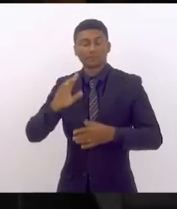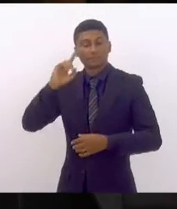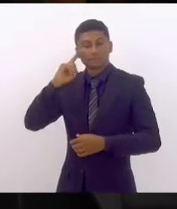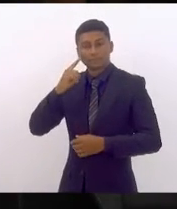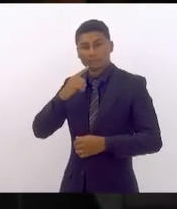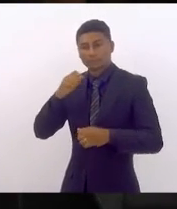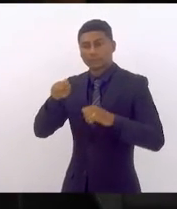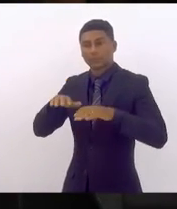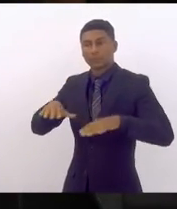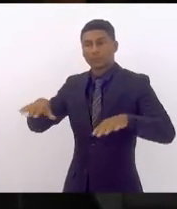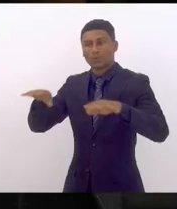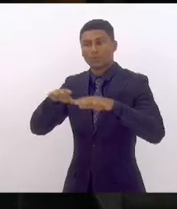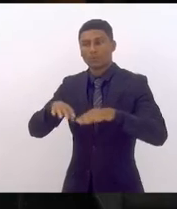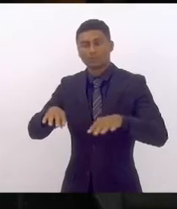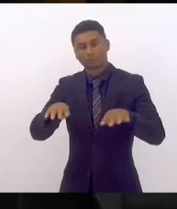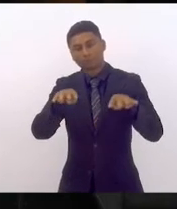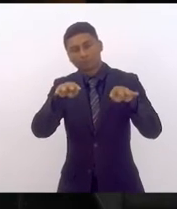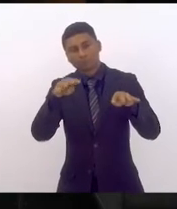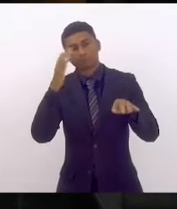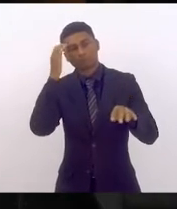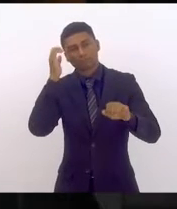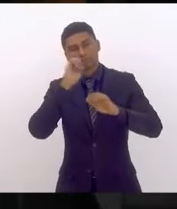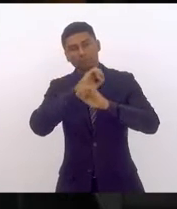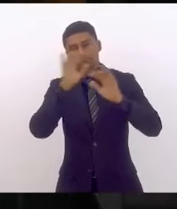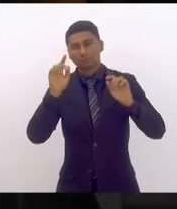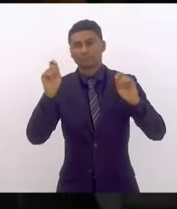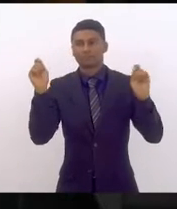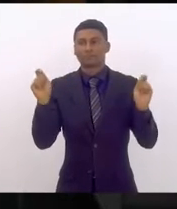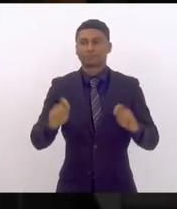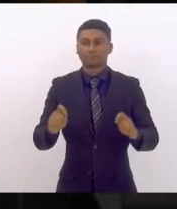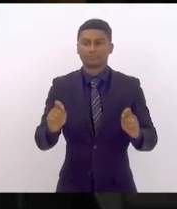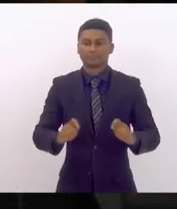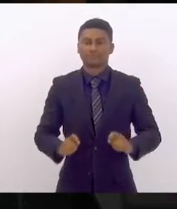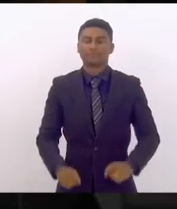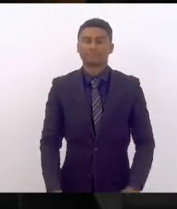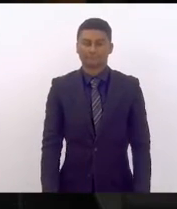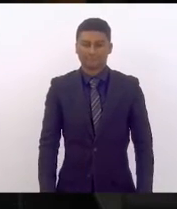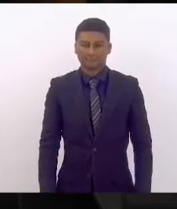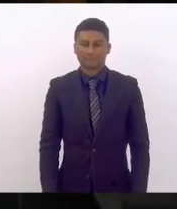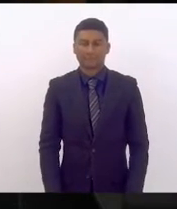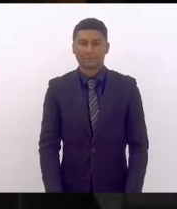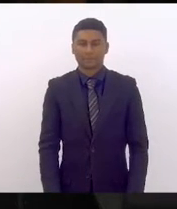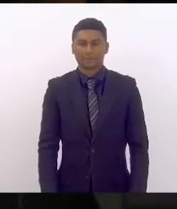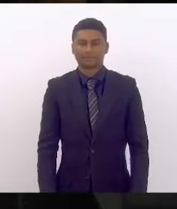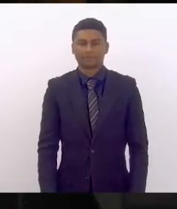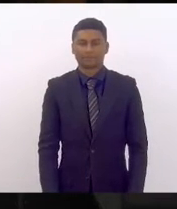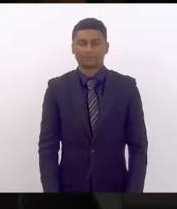que leva a nossa voz aos deficientes auditivos